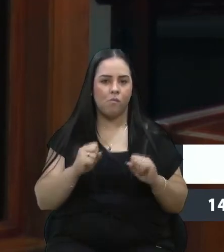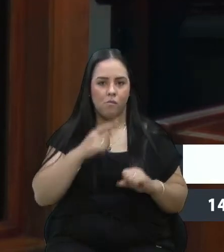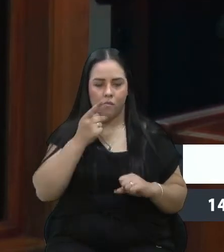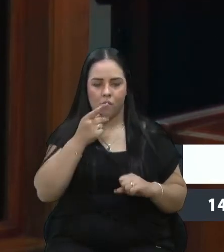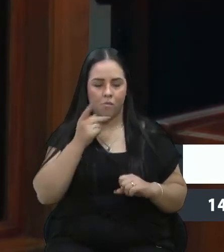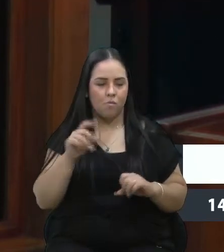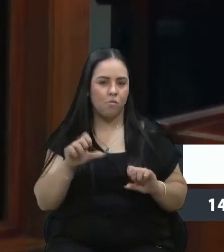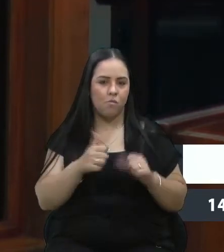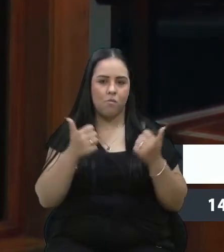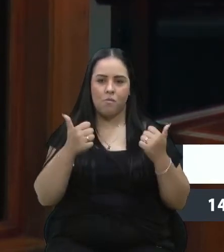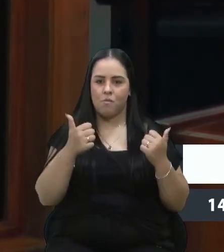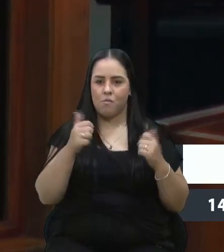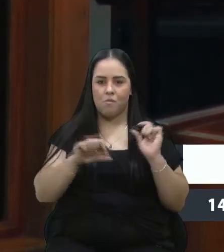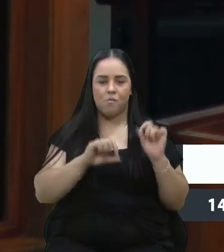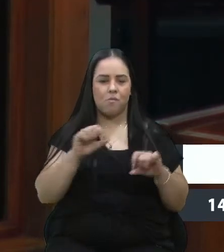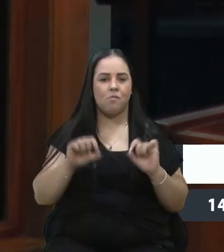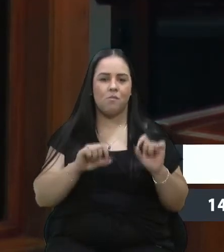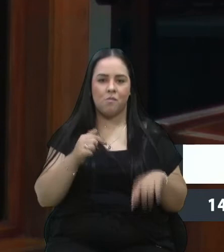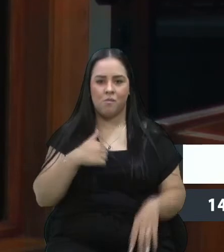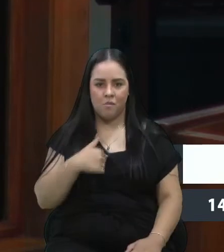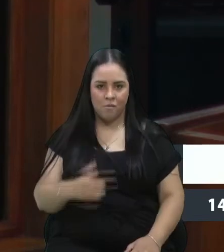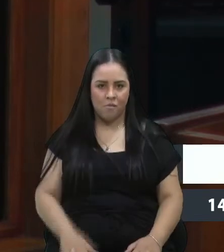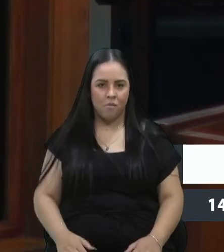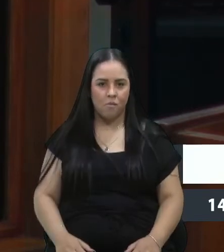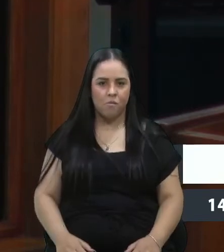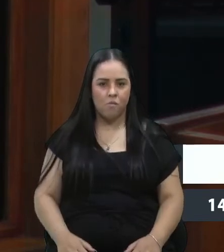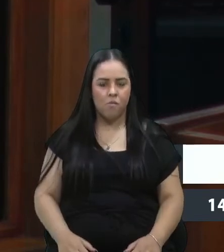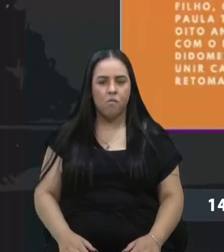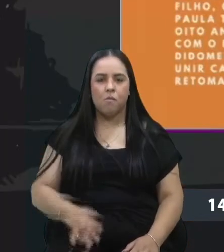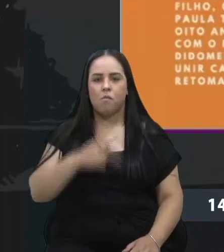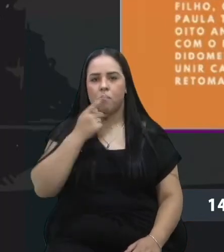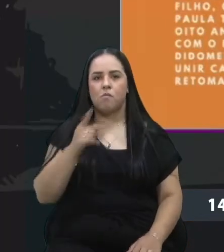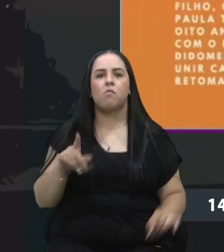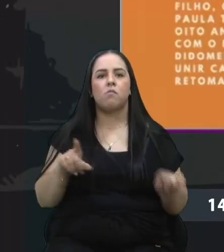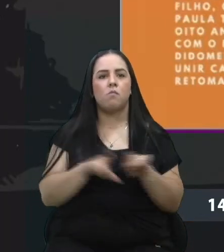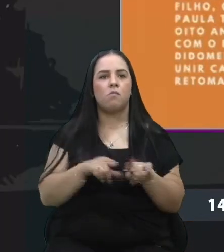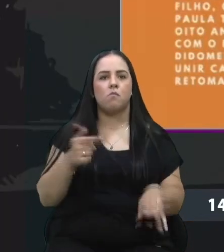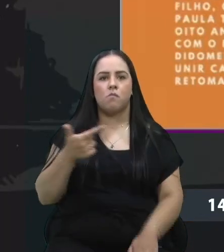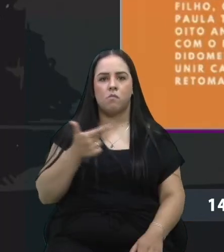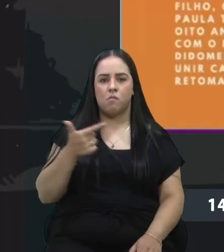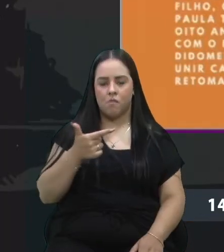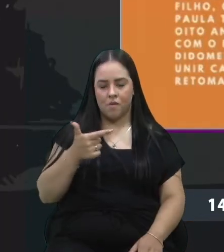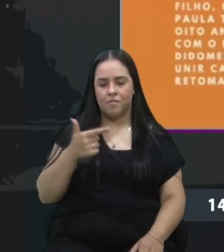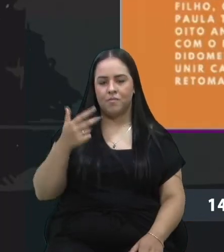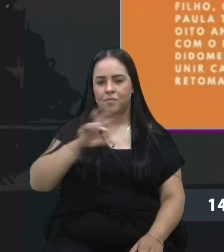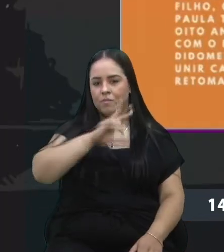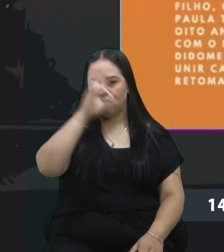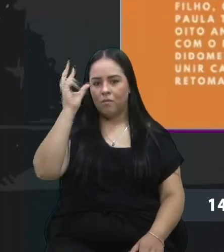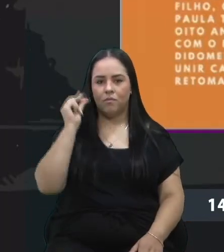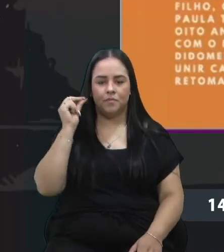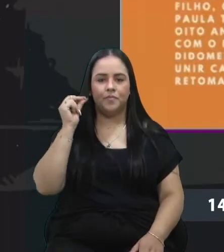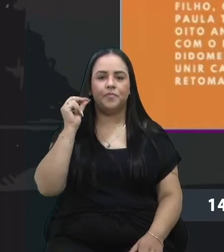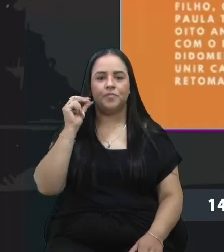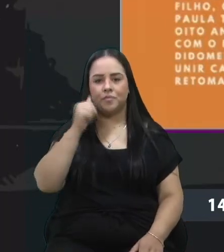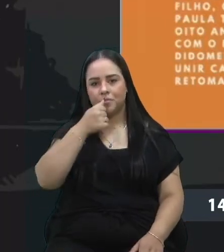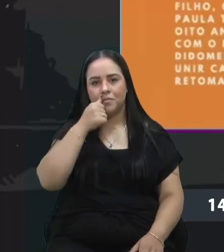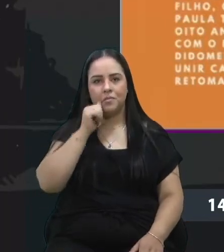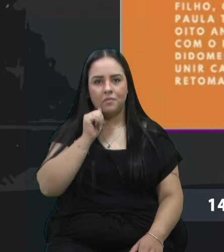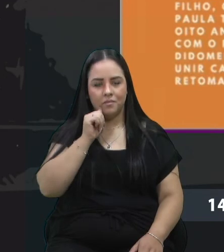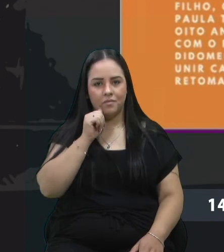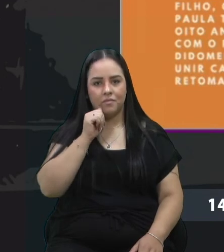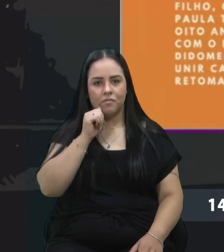eu, né? Falar também da nossa vice-prefeita Paula Iores, que entrou na política por